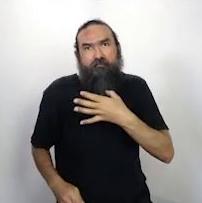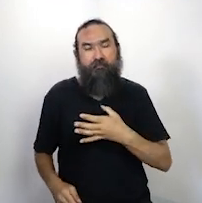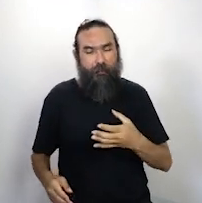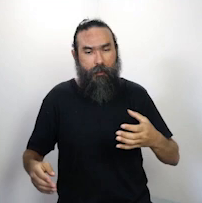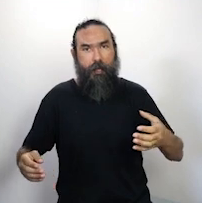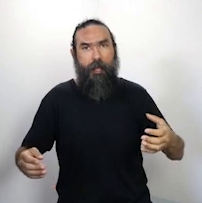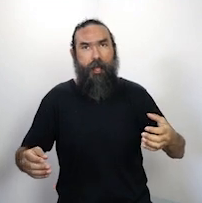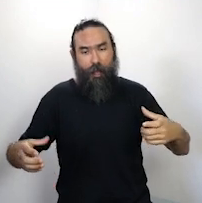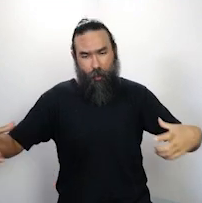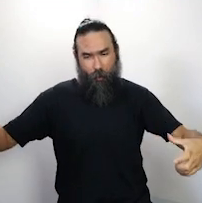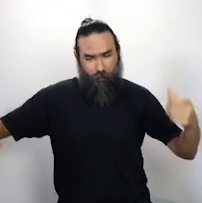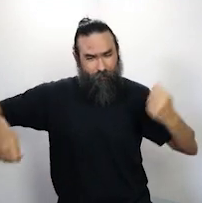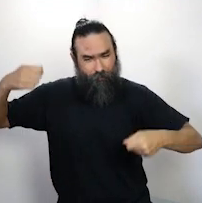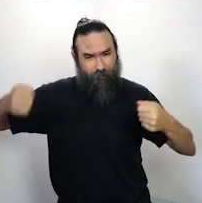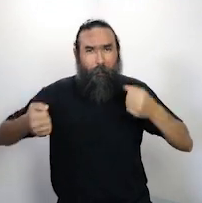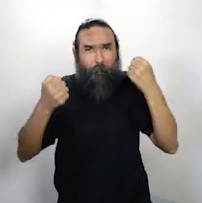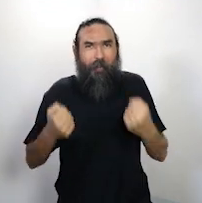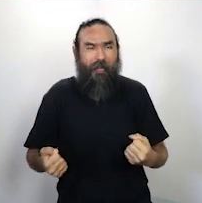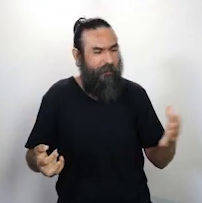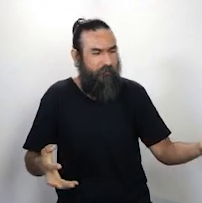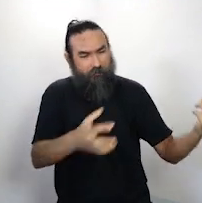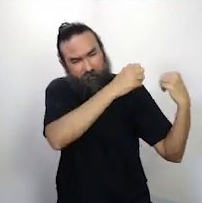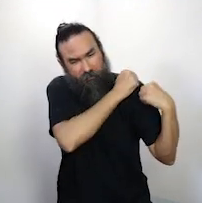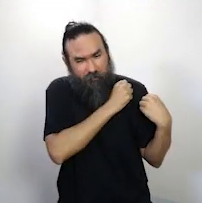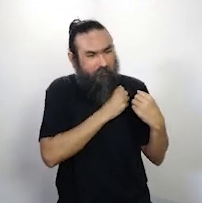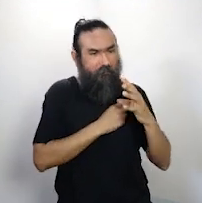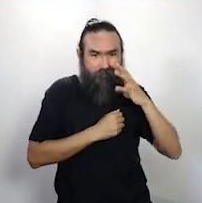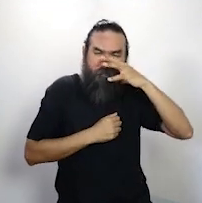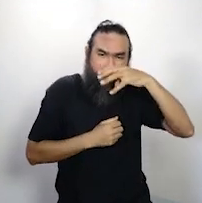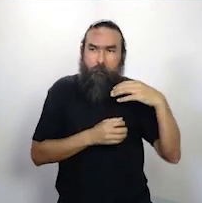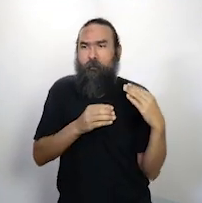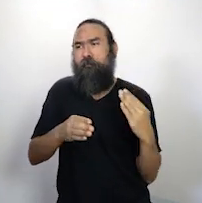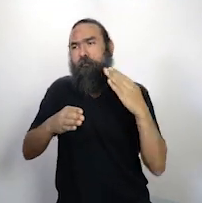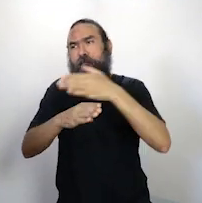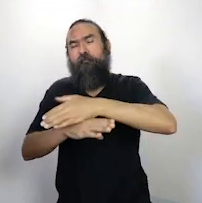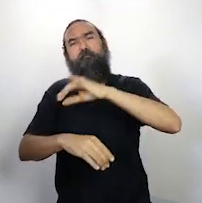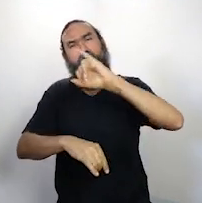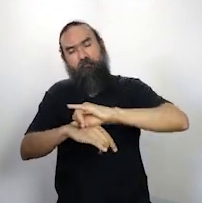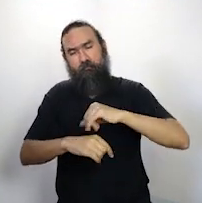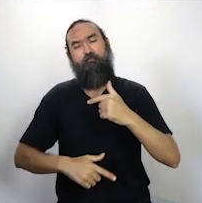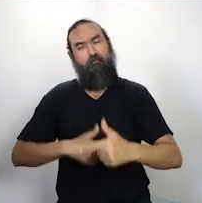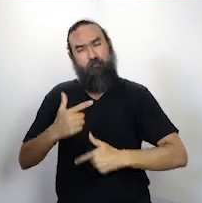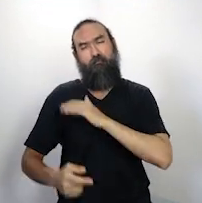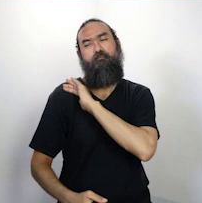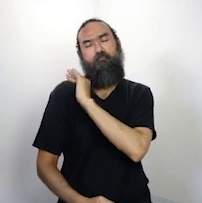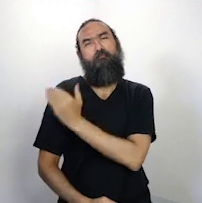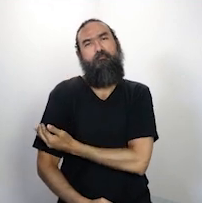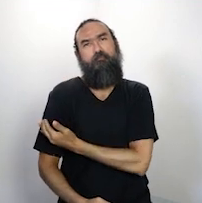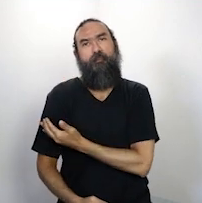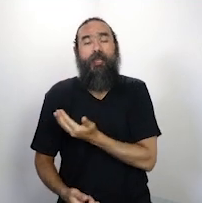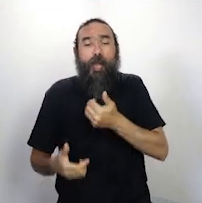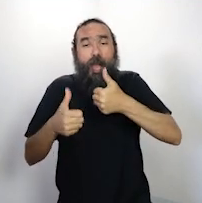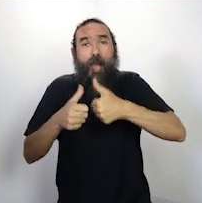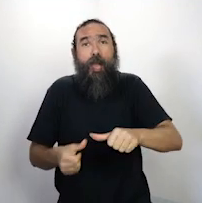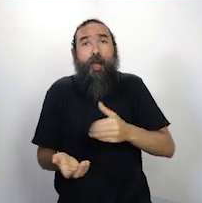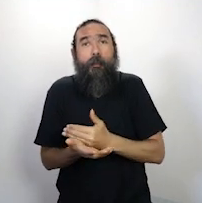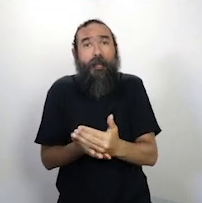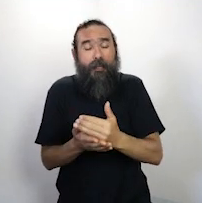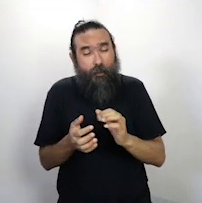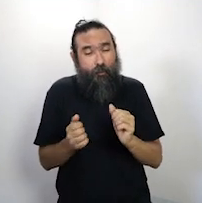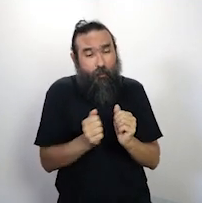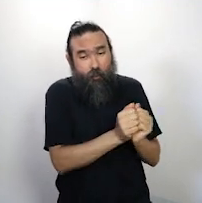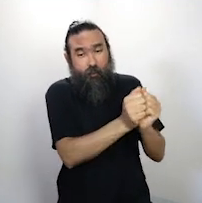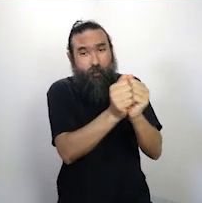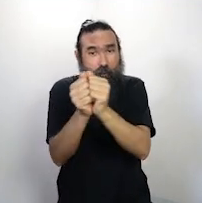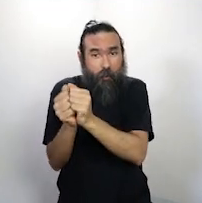demais. E, a partir desse momento, começaram a estar convivendo mais, estar mais tempo juntas, e começaram a perceber que